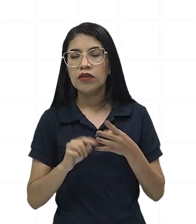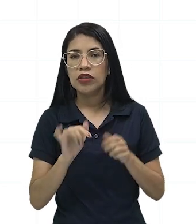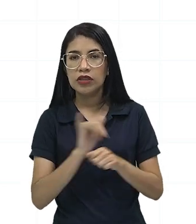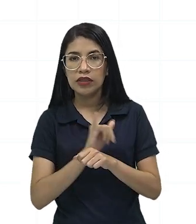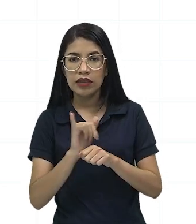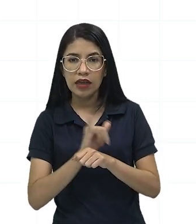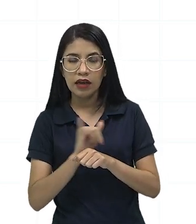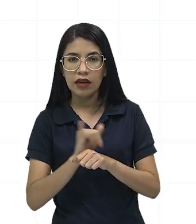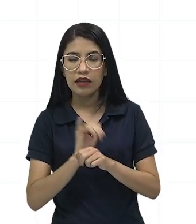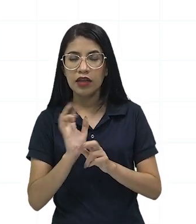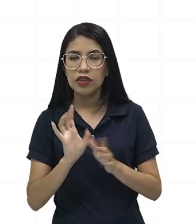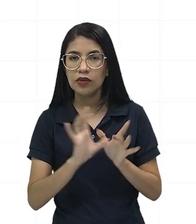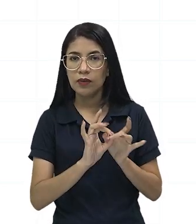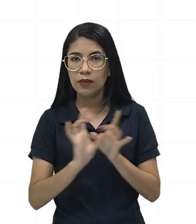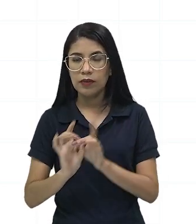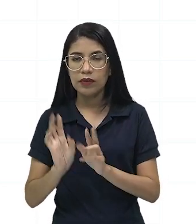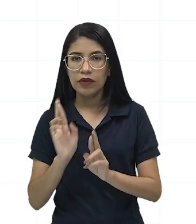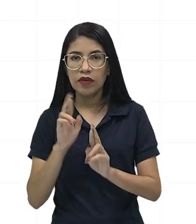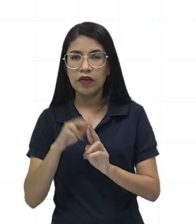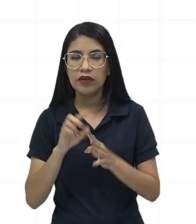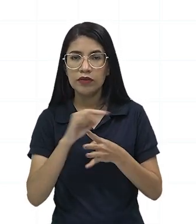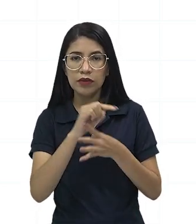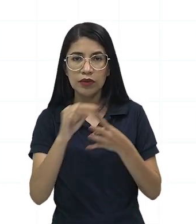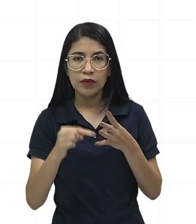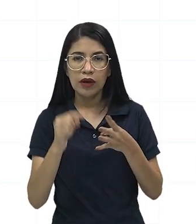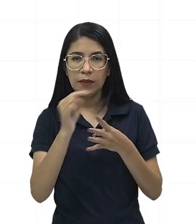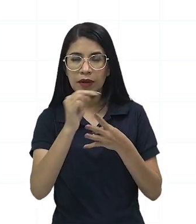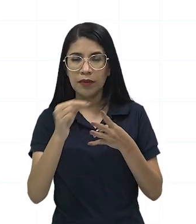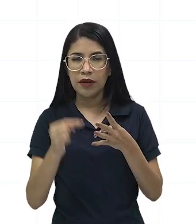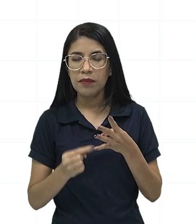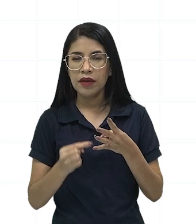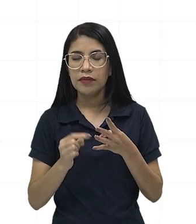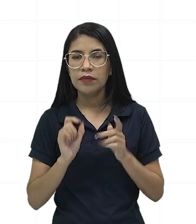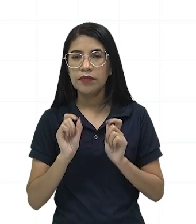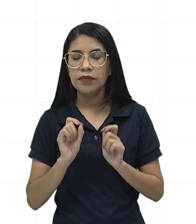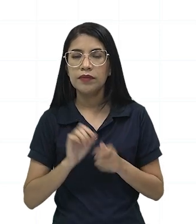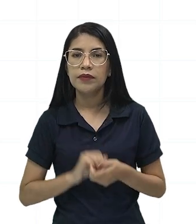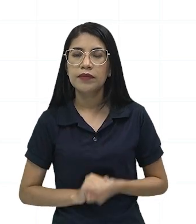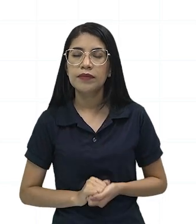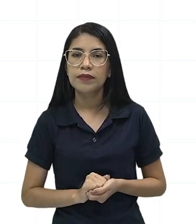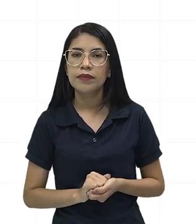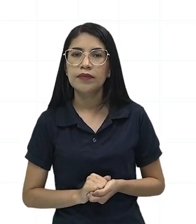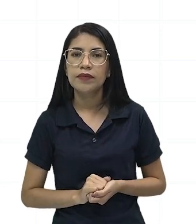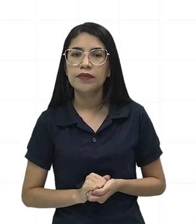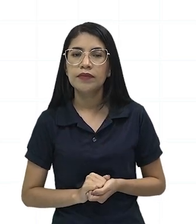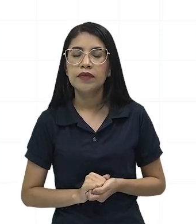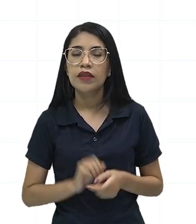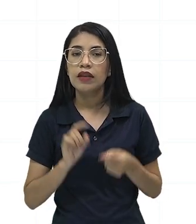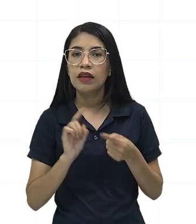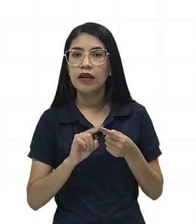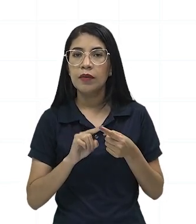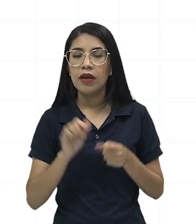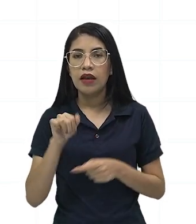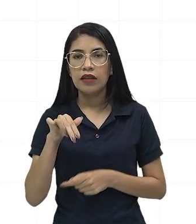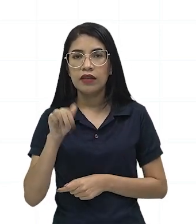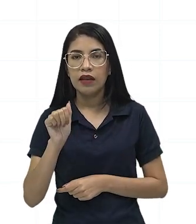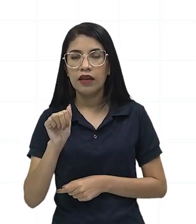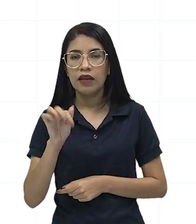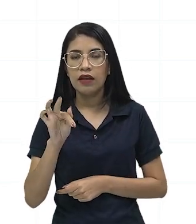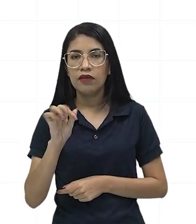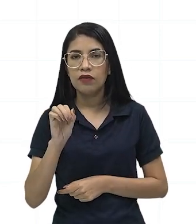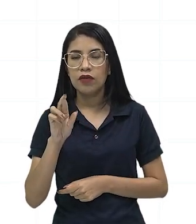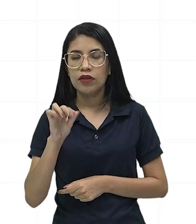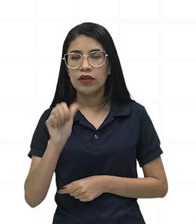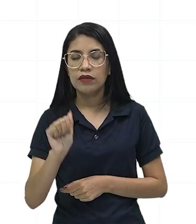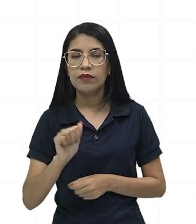elipse e reiteração. Vamos ver do que se trata cada uma delas. A primeira delas, a anáfora,